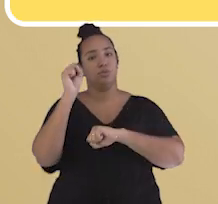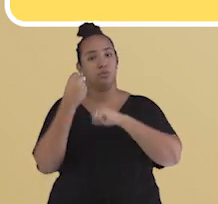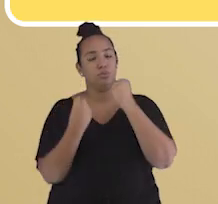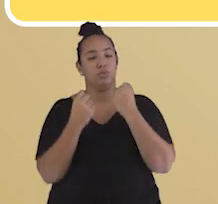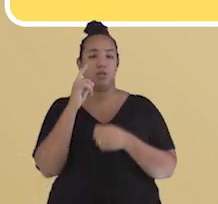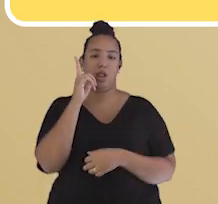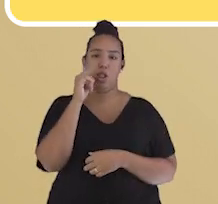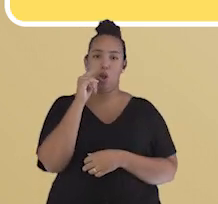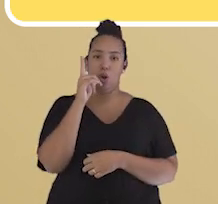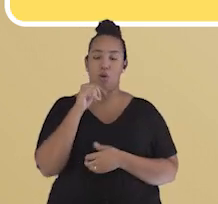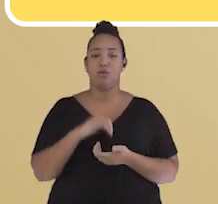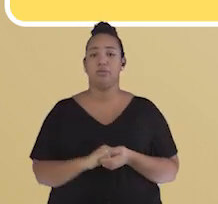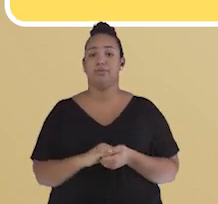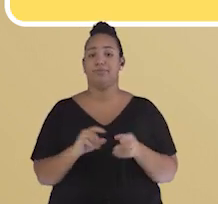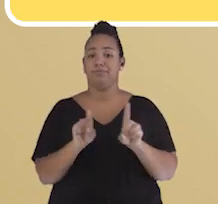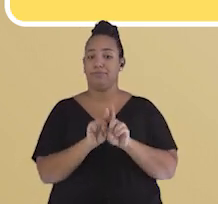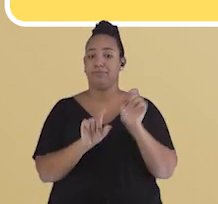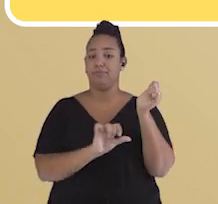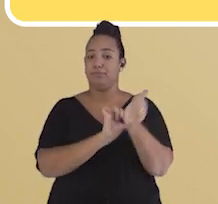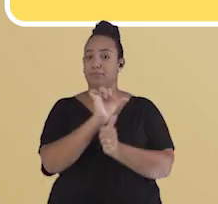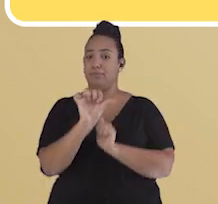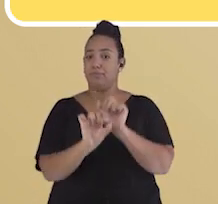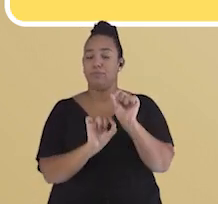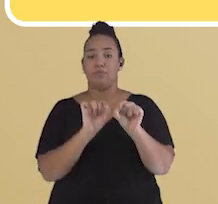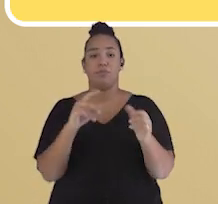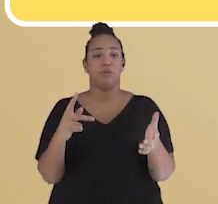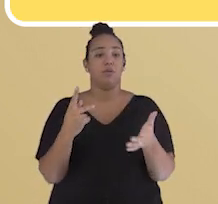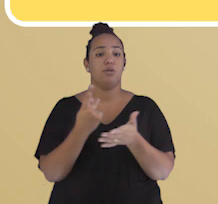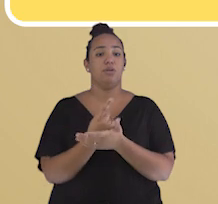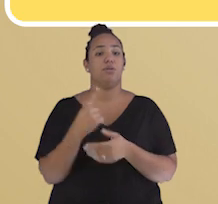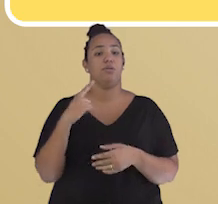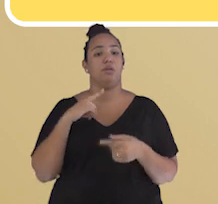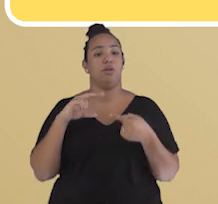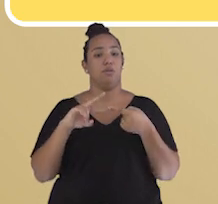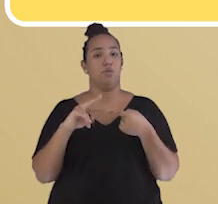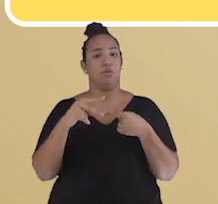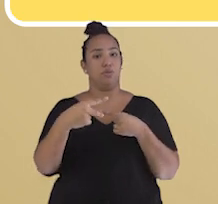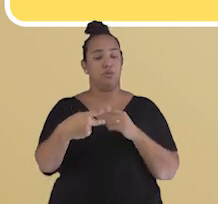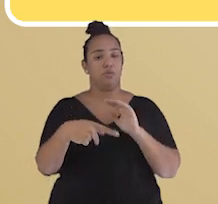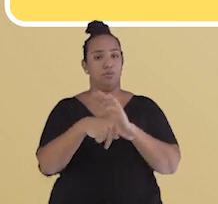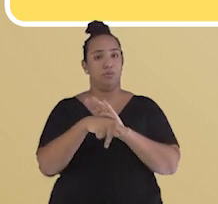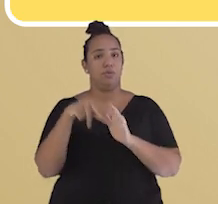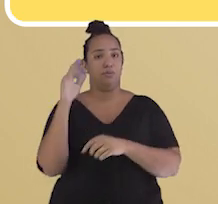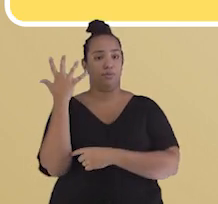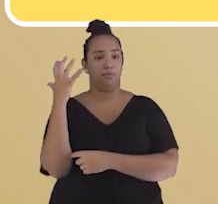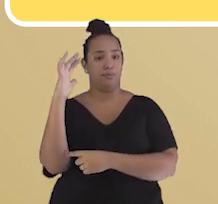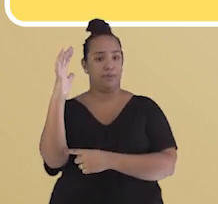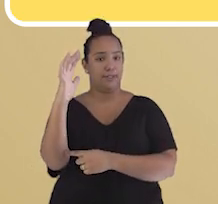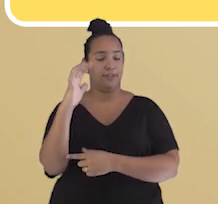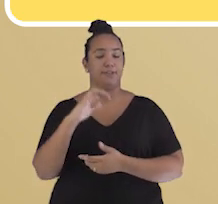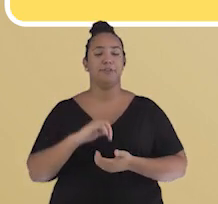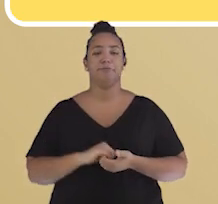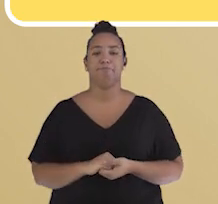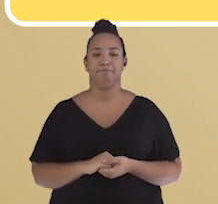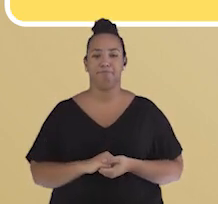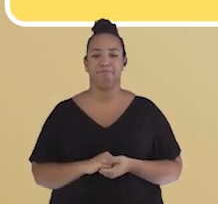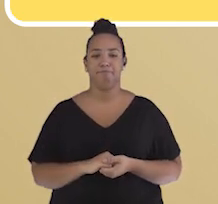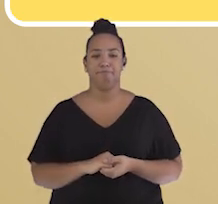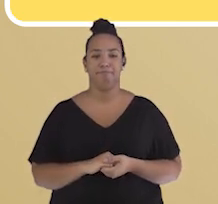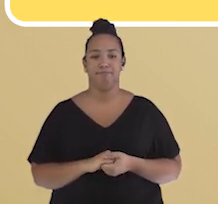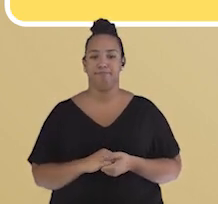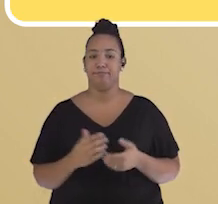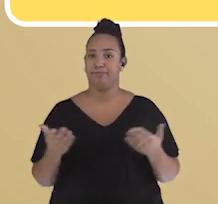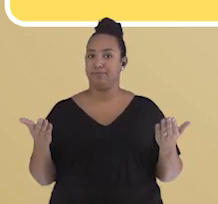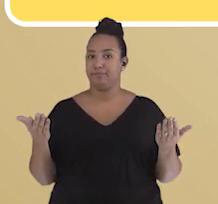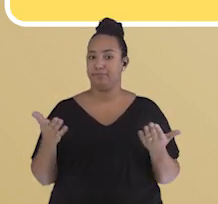comércios. E que essas modificações vão gerar também consequências para o meio ambiente. Agora,